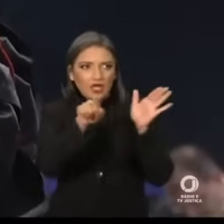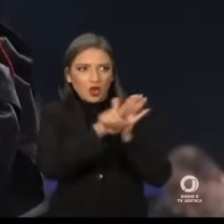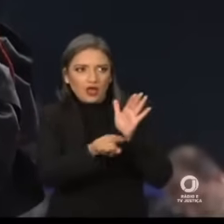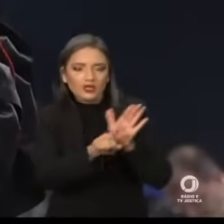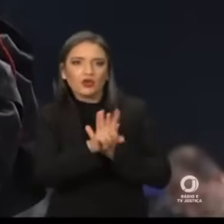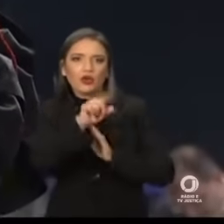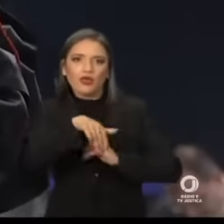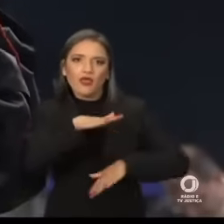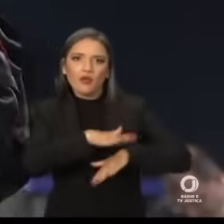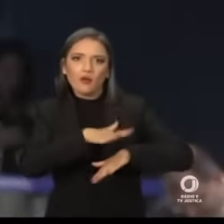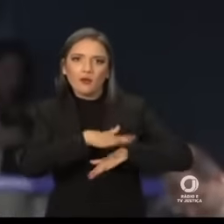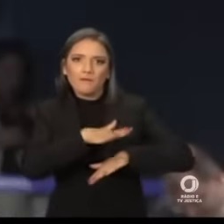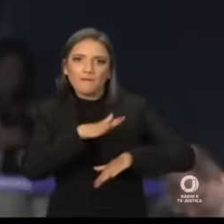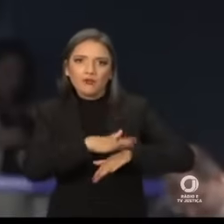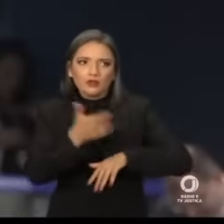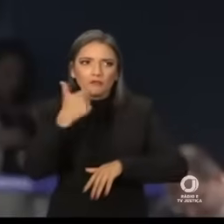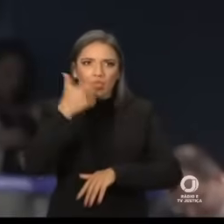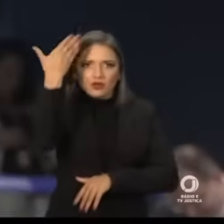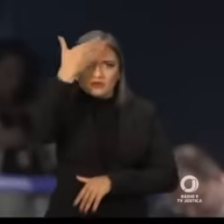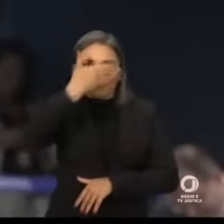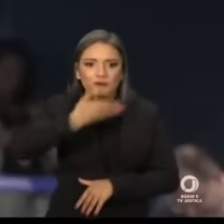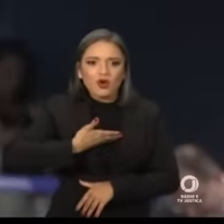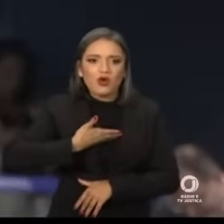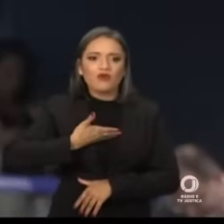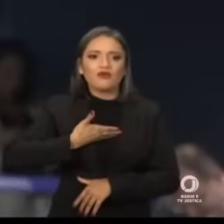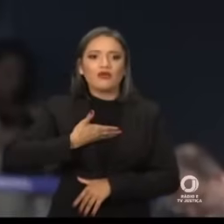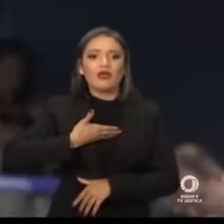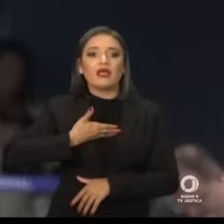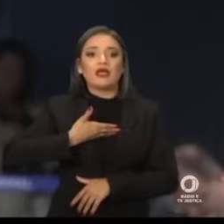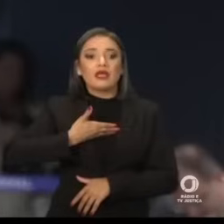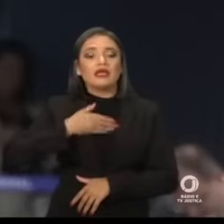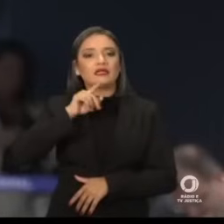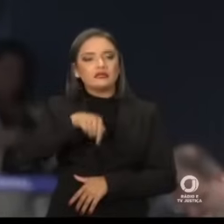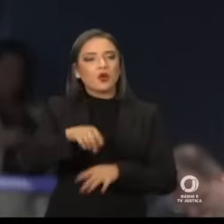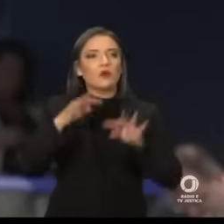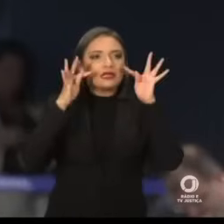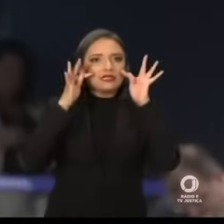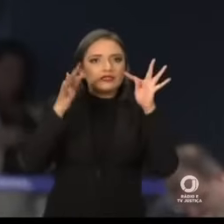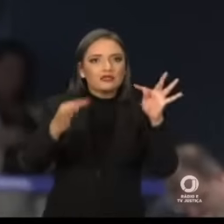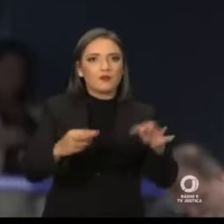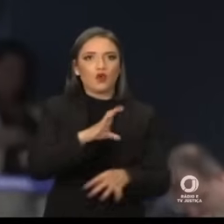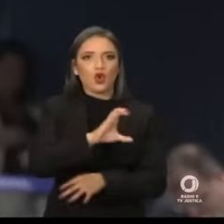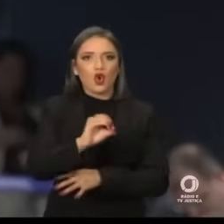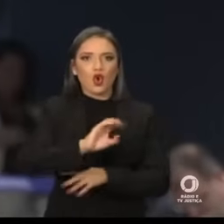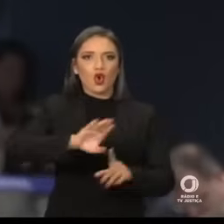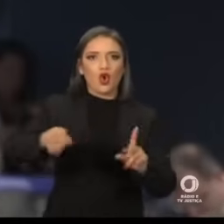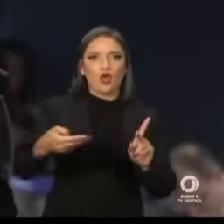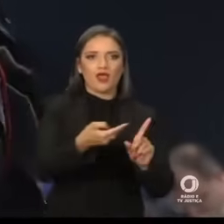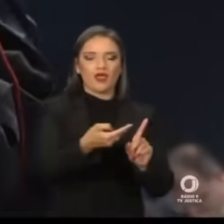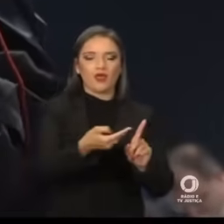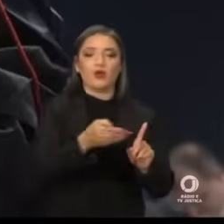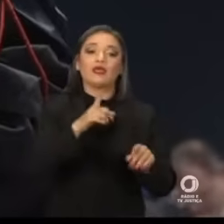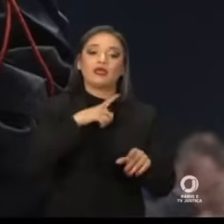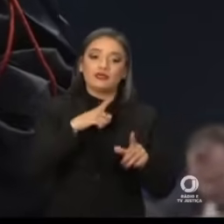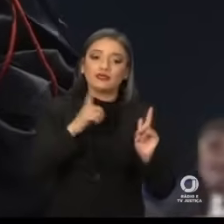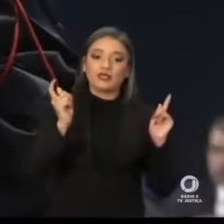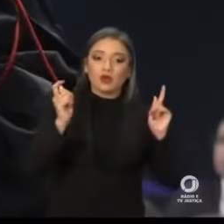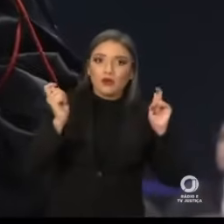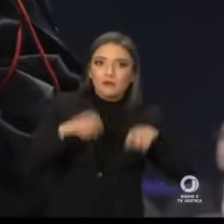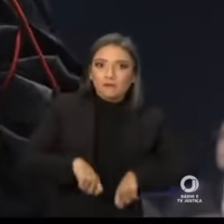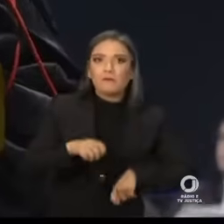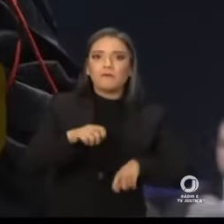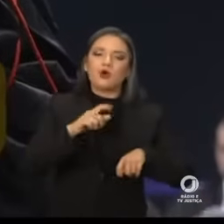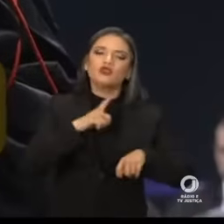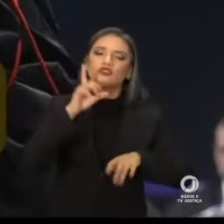de prova, o interrogatório de um corréu é testemunho e, portanto, ele deve se dar sob o crivo do contraditório. E, sob o crivo do contraditório,